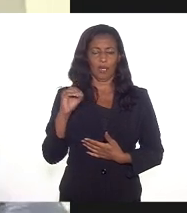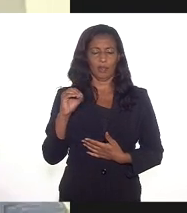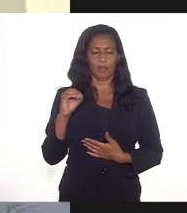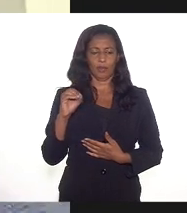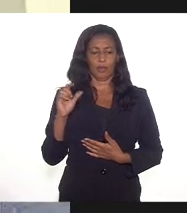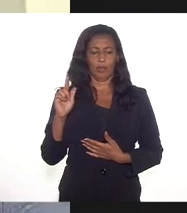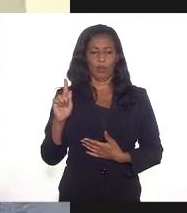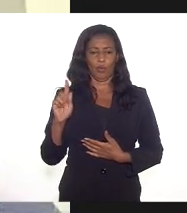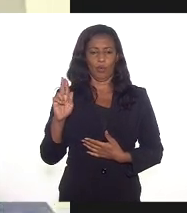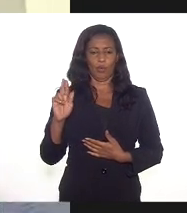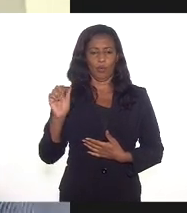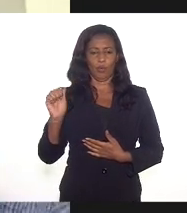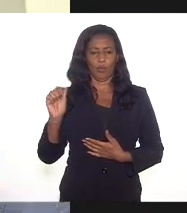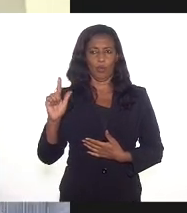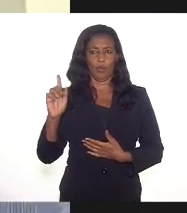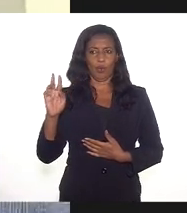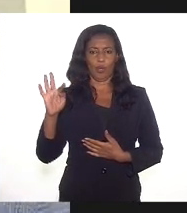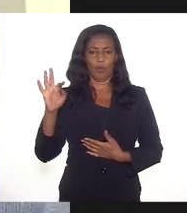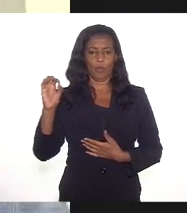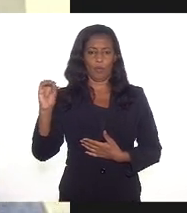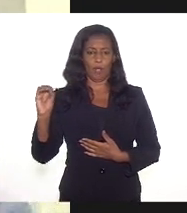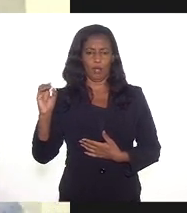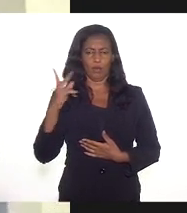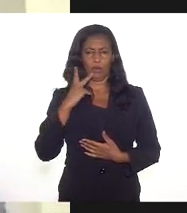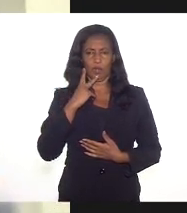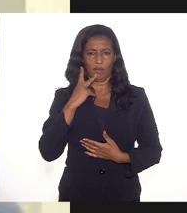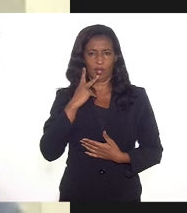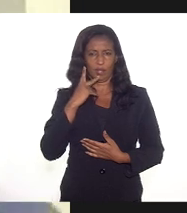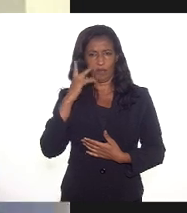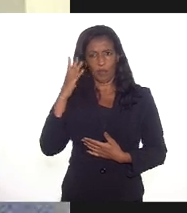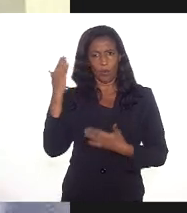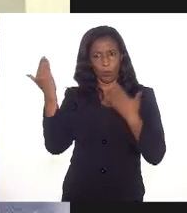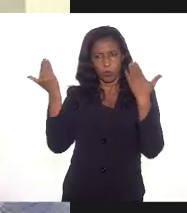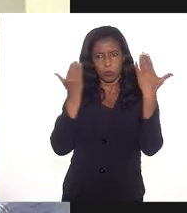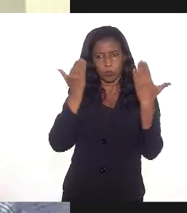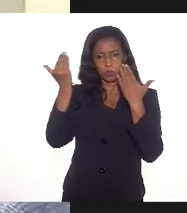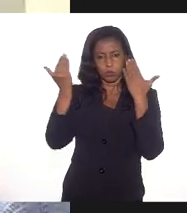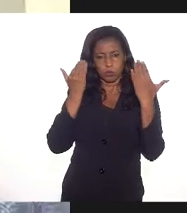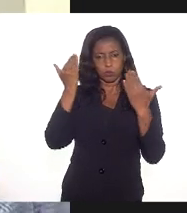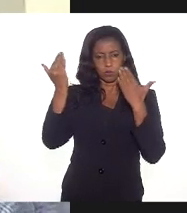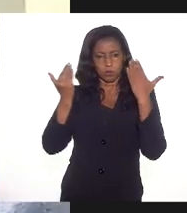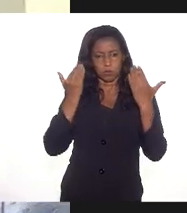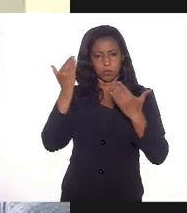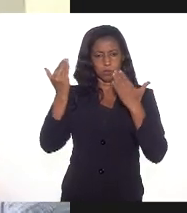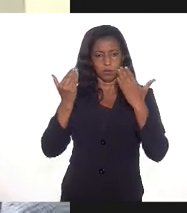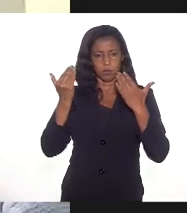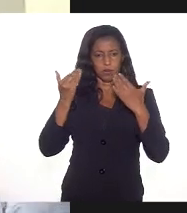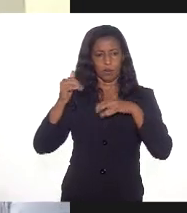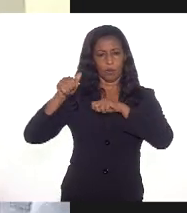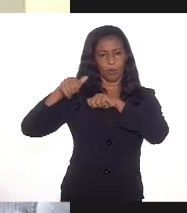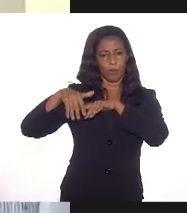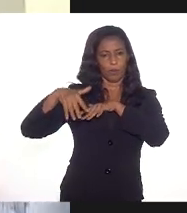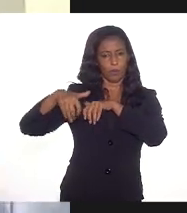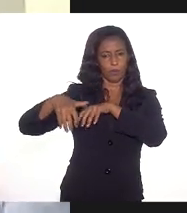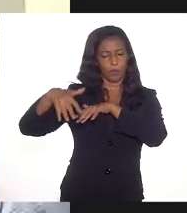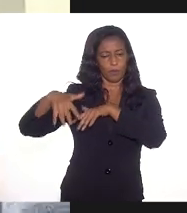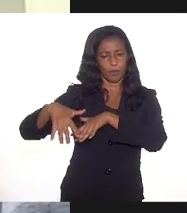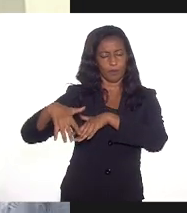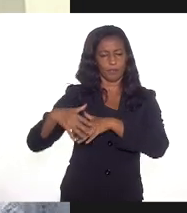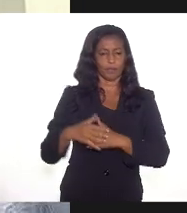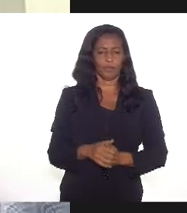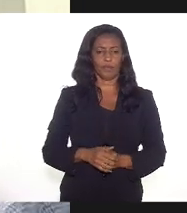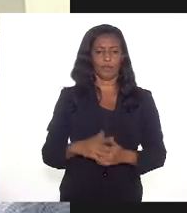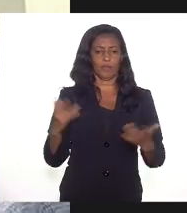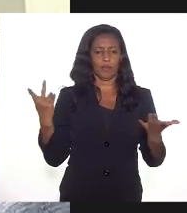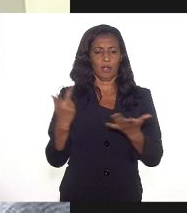Gualberto, que tratou da coerência. Inclusive, ele fez uma comparação a manifestações, ele citou, inclusive,